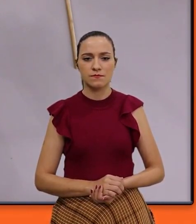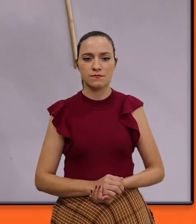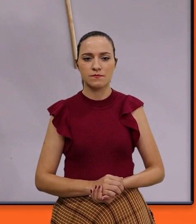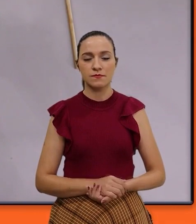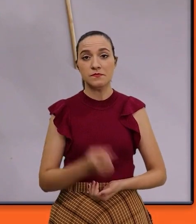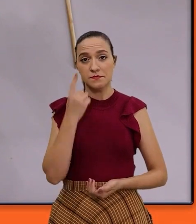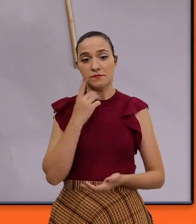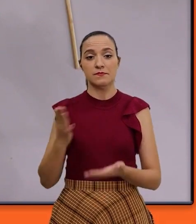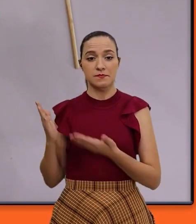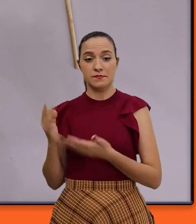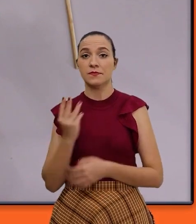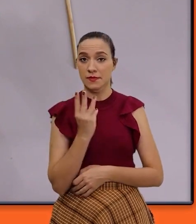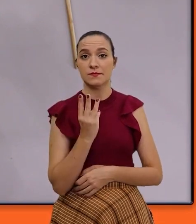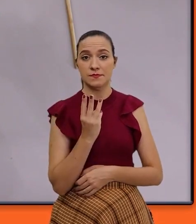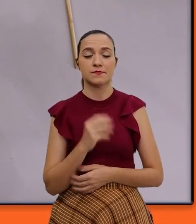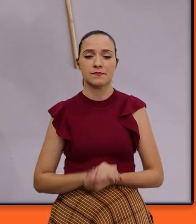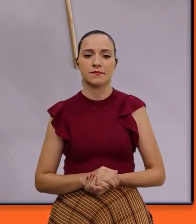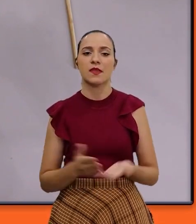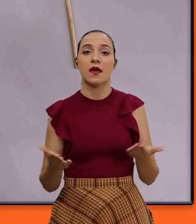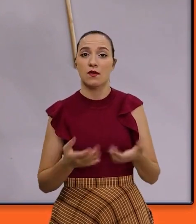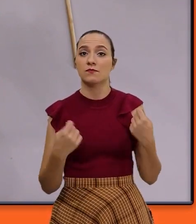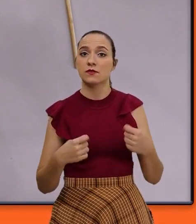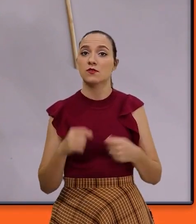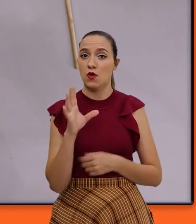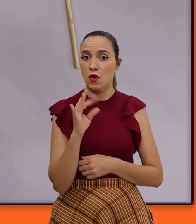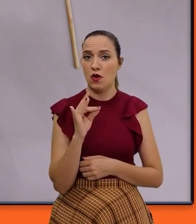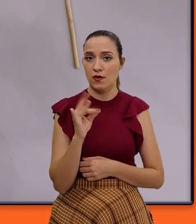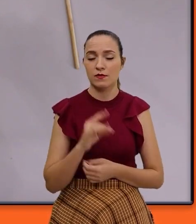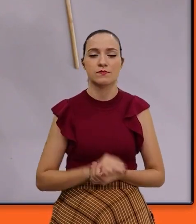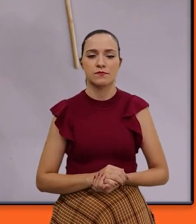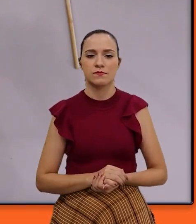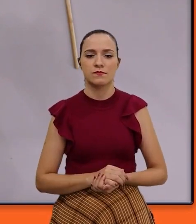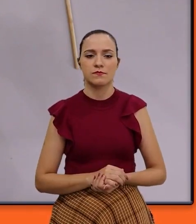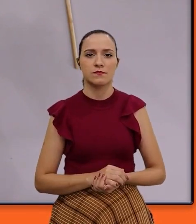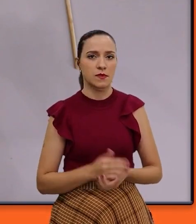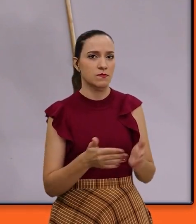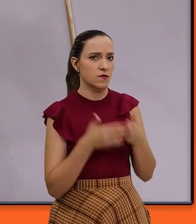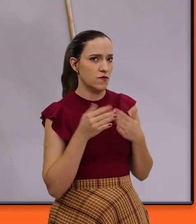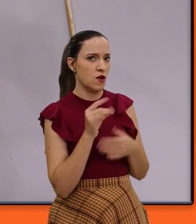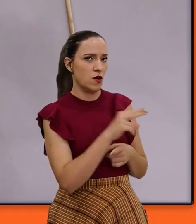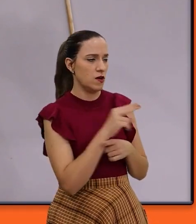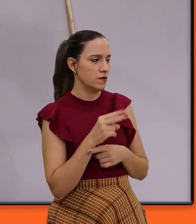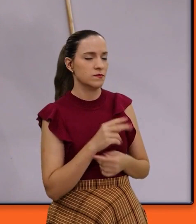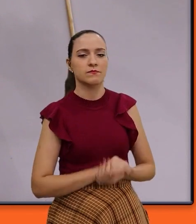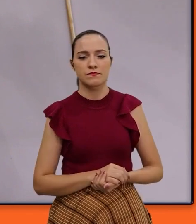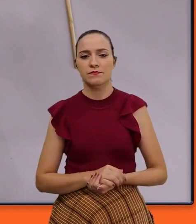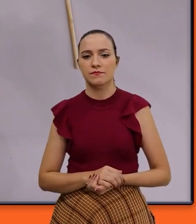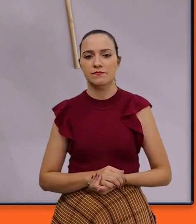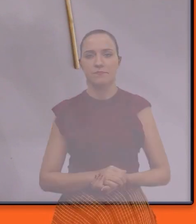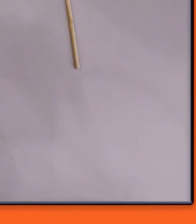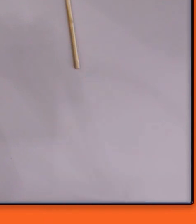O próximo, agora, nós precisamos colar. Professor, o senhor me passa a cola, por favor?